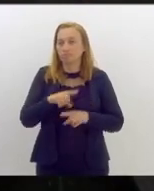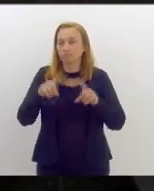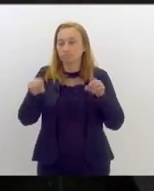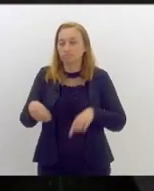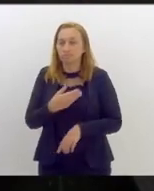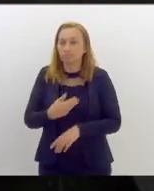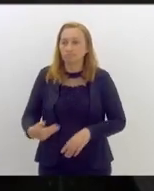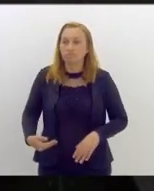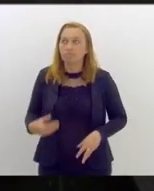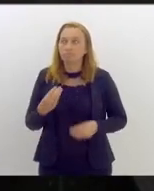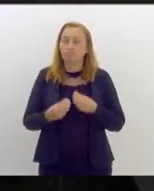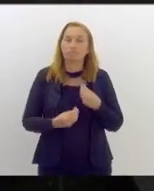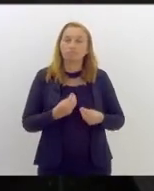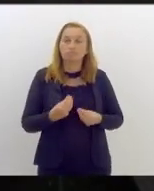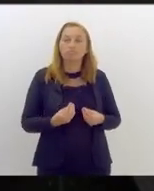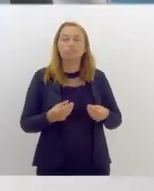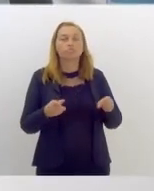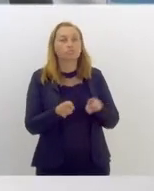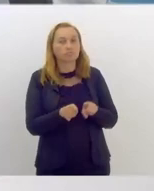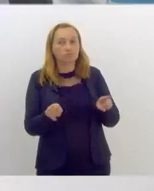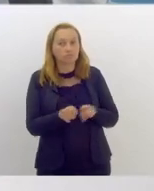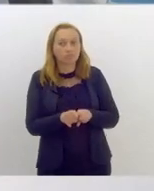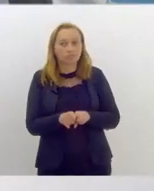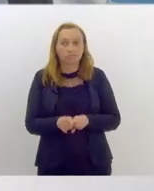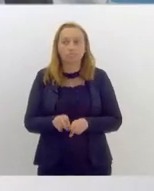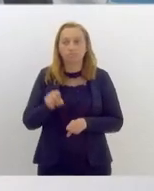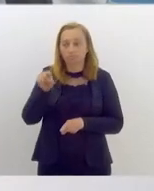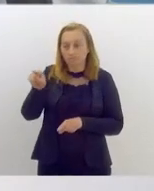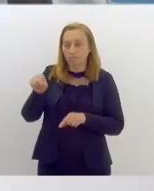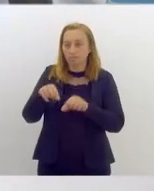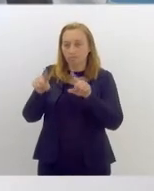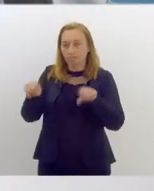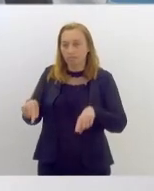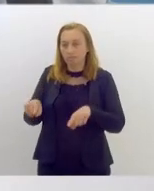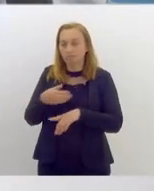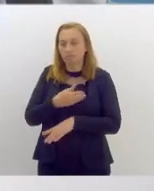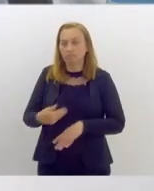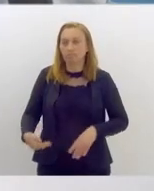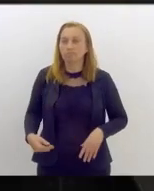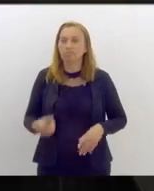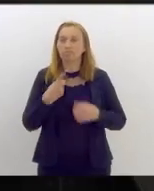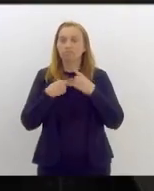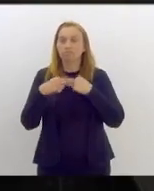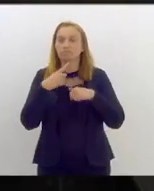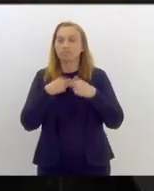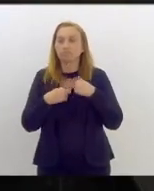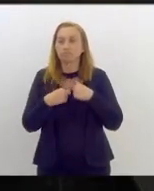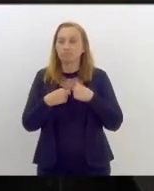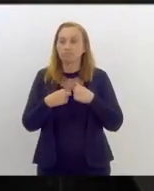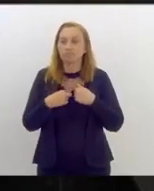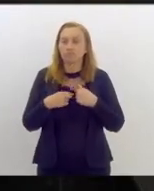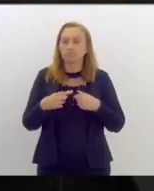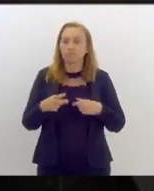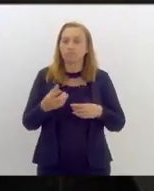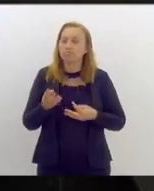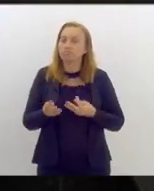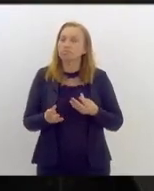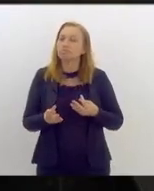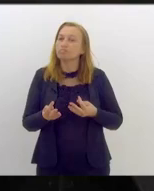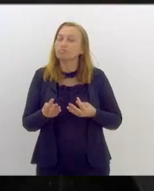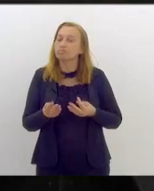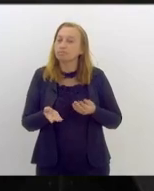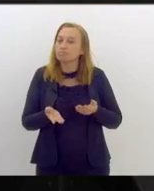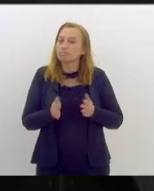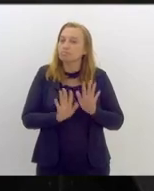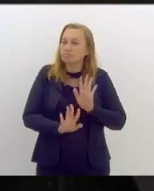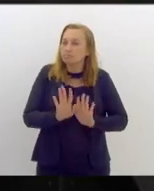e como ele é também um funcionário público Eu apenas desejo que tratamentos